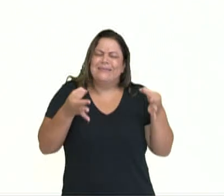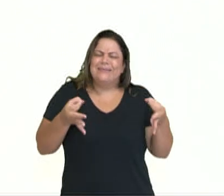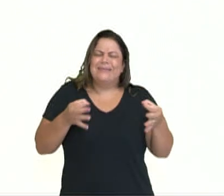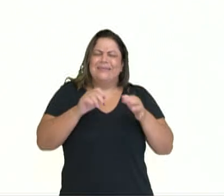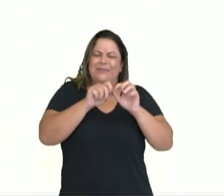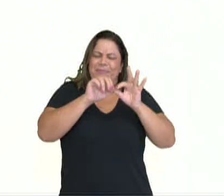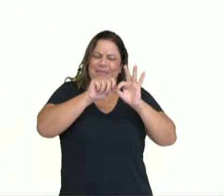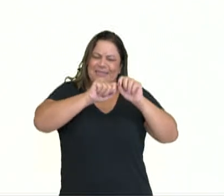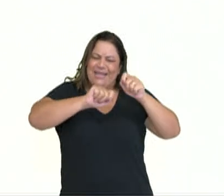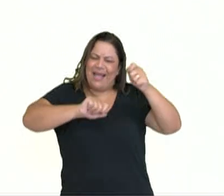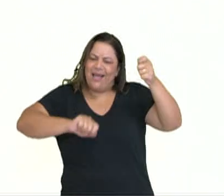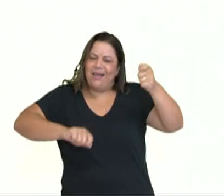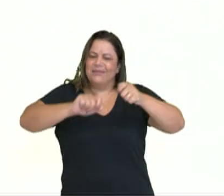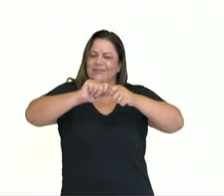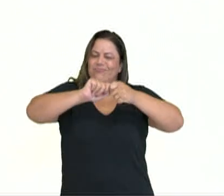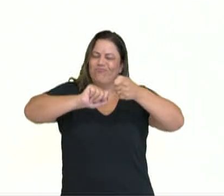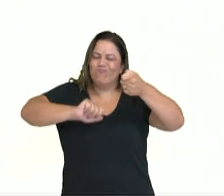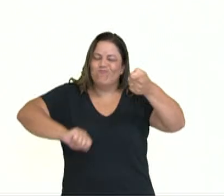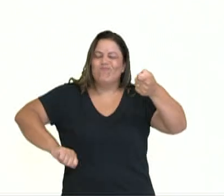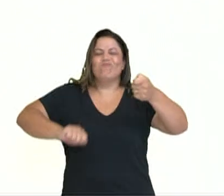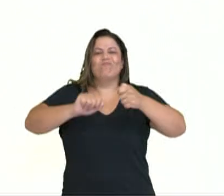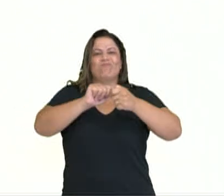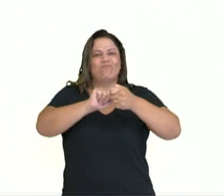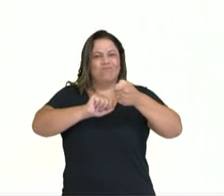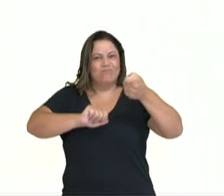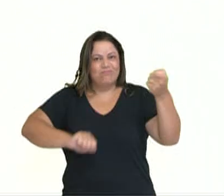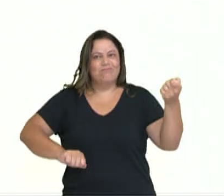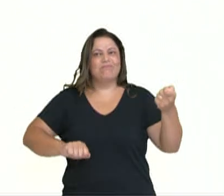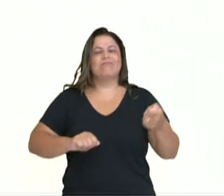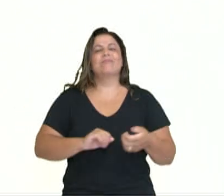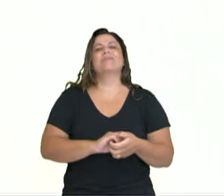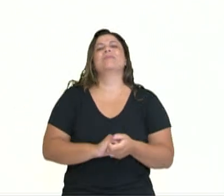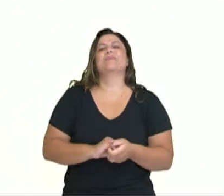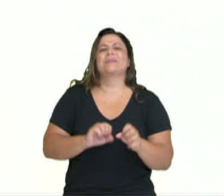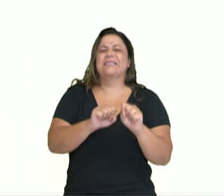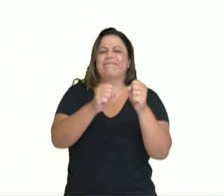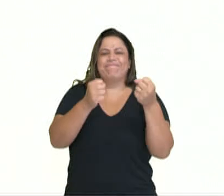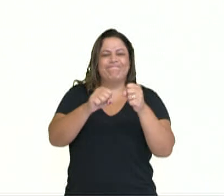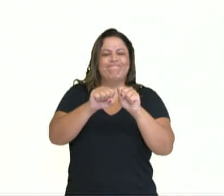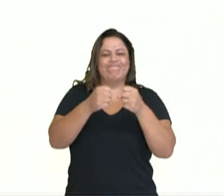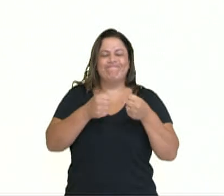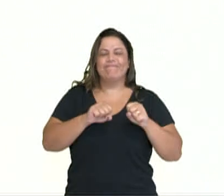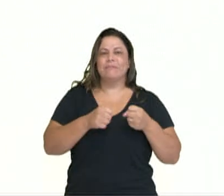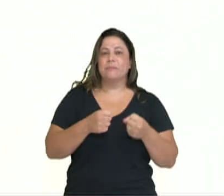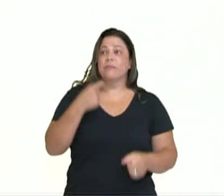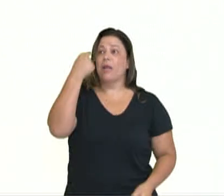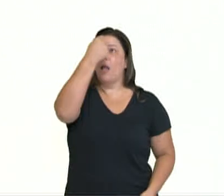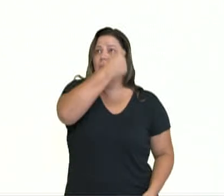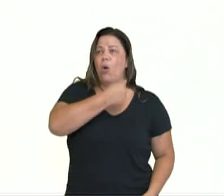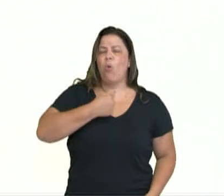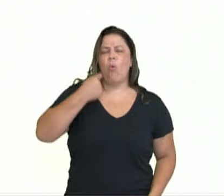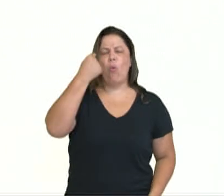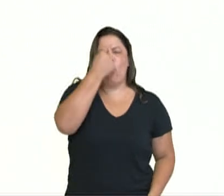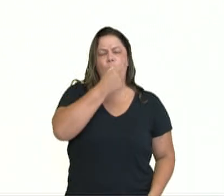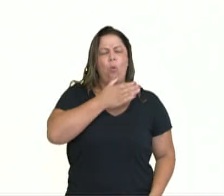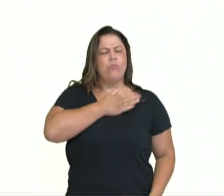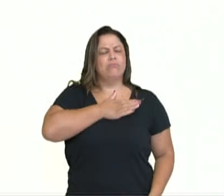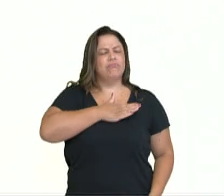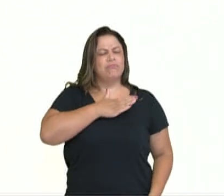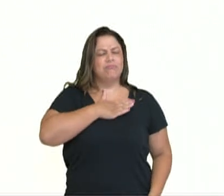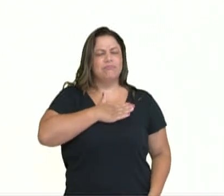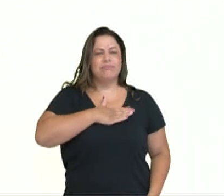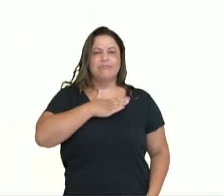A professora falou o significado de puídas, que eram rasgadas, né, desgastadas. Rosto sereno. O que é um rosto sereno? É um